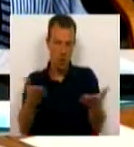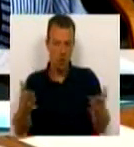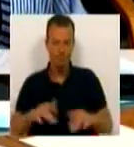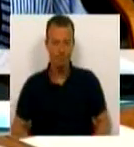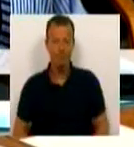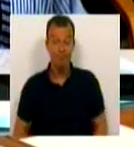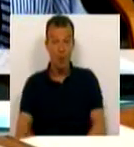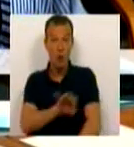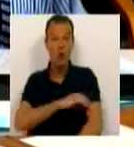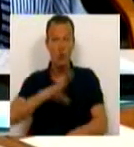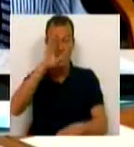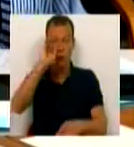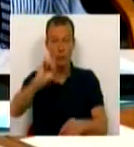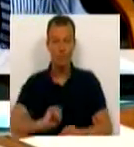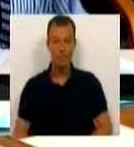Senhor Ministro,